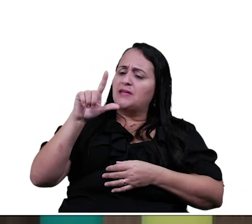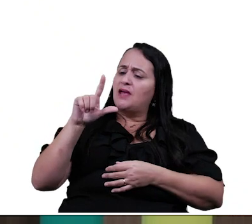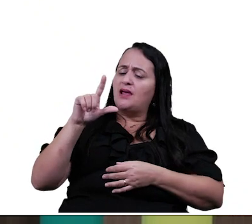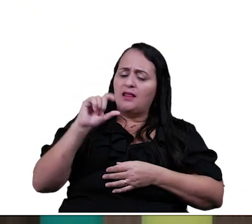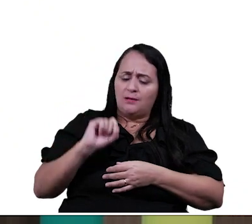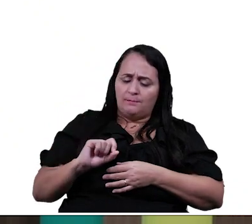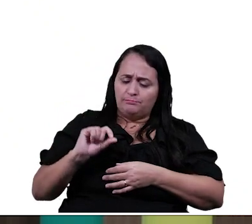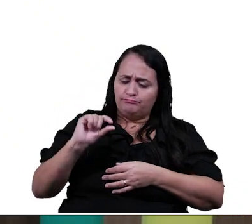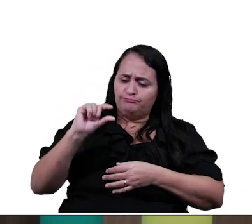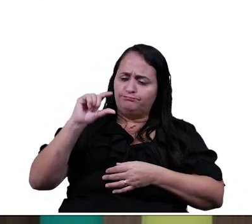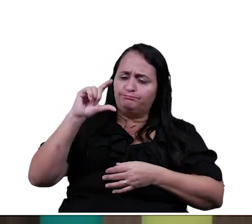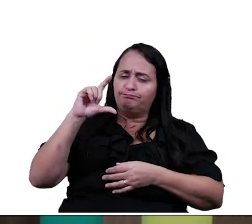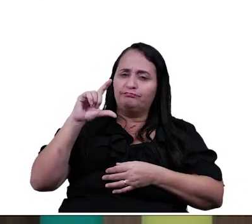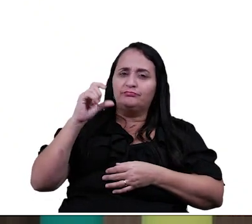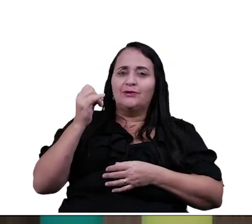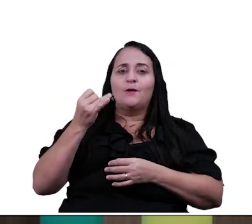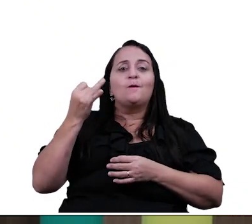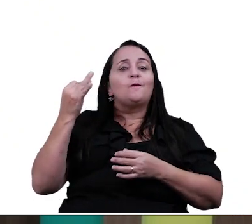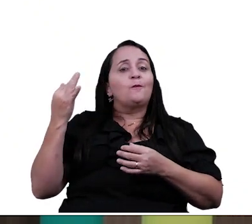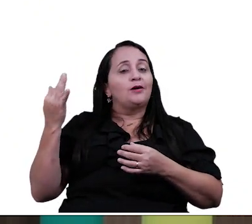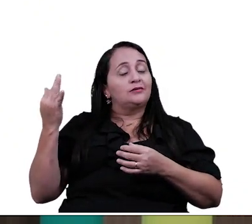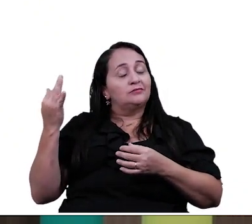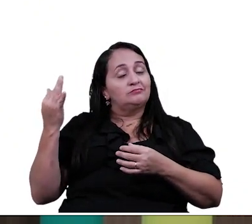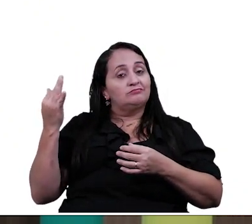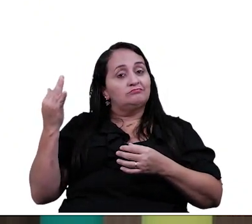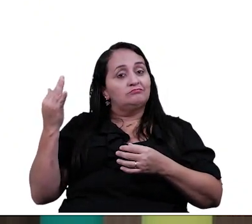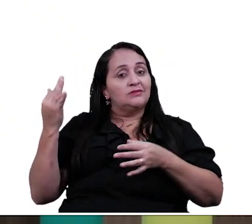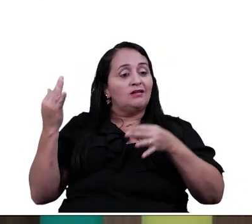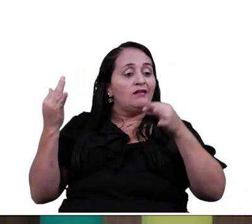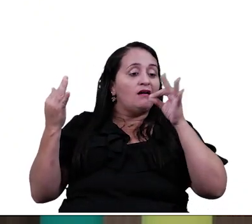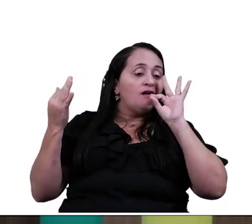meu copo? Vai ser a quantidade de